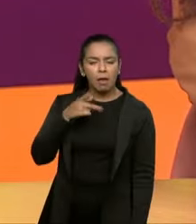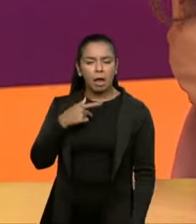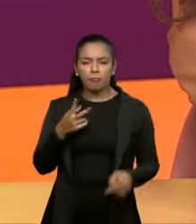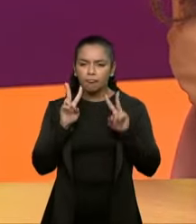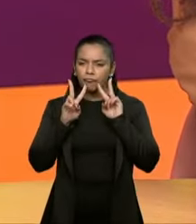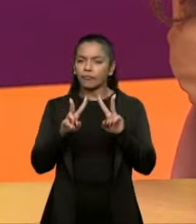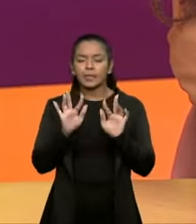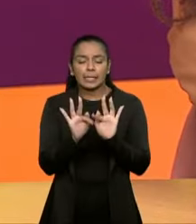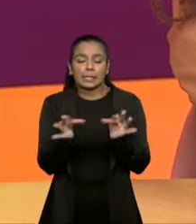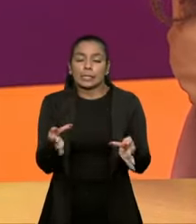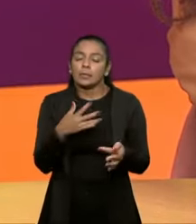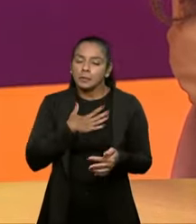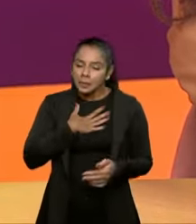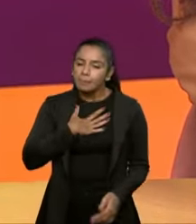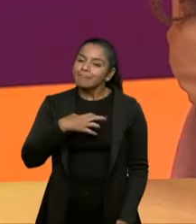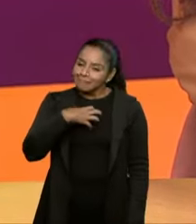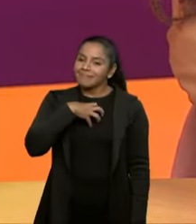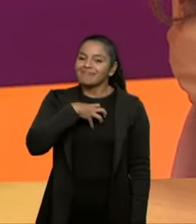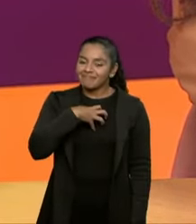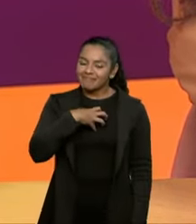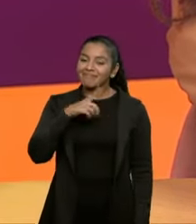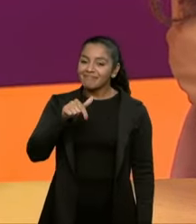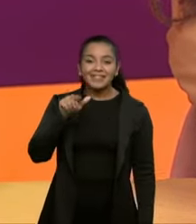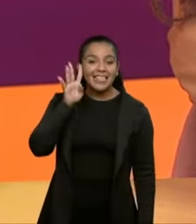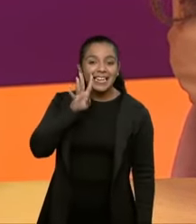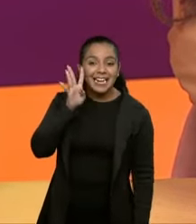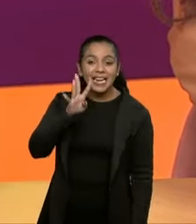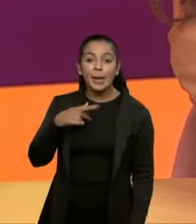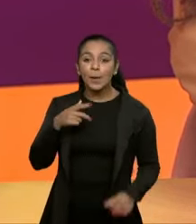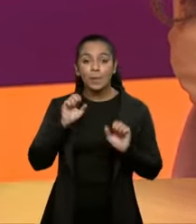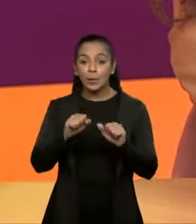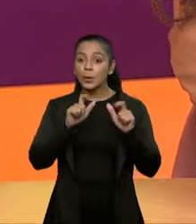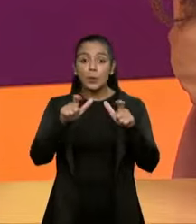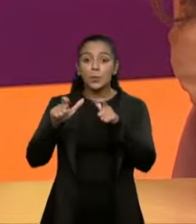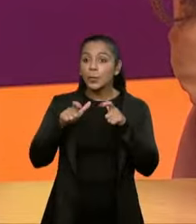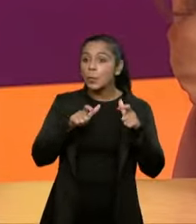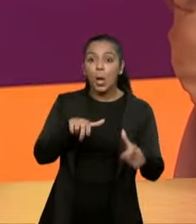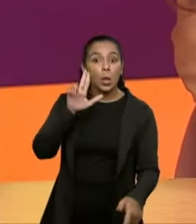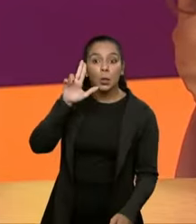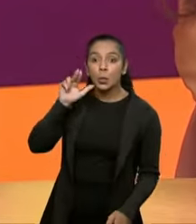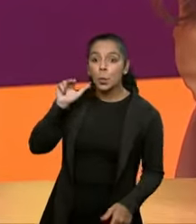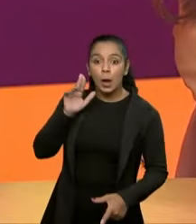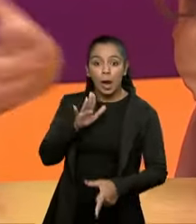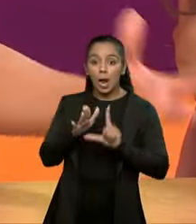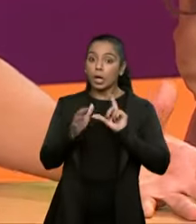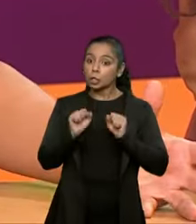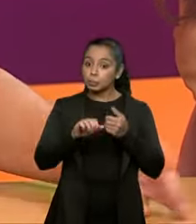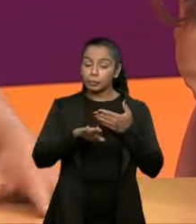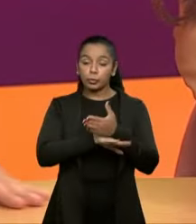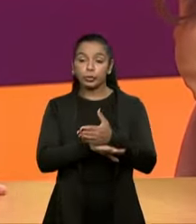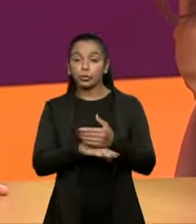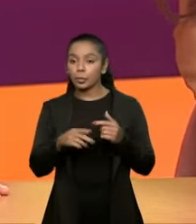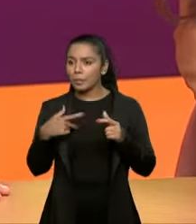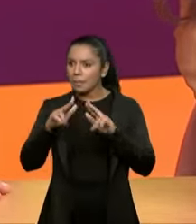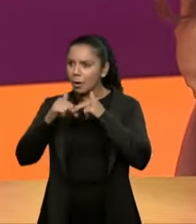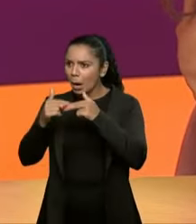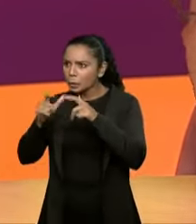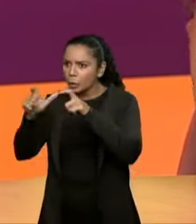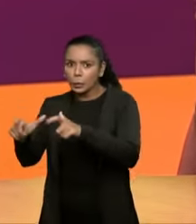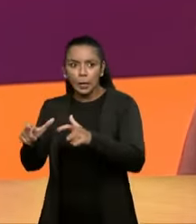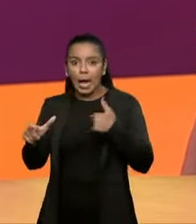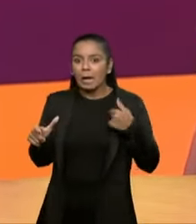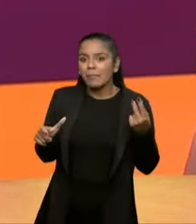simples, mas para mim mexe comigo, eu recebo muita... Cara, que maneira, muito bacana eu poder ir para lugares que eu nunca poderia ir. Sim. Ou geograficamente, ou por condições financeiras,